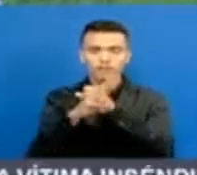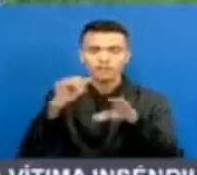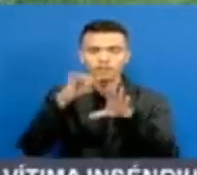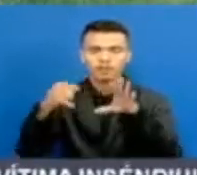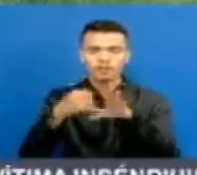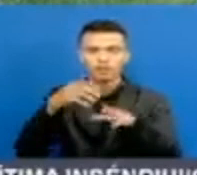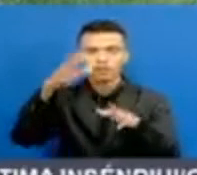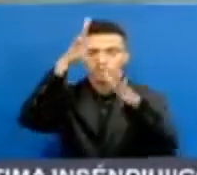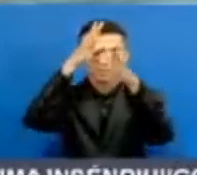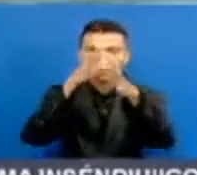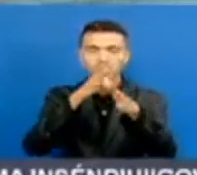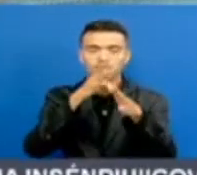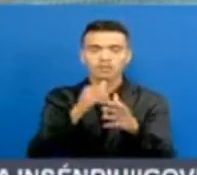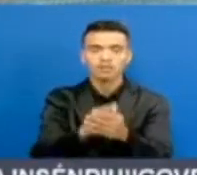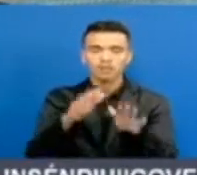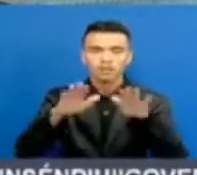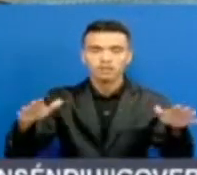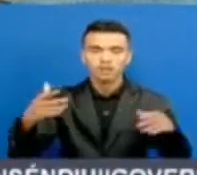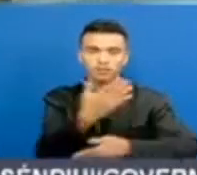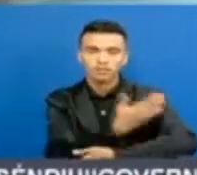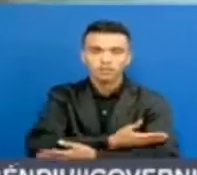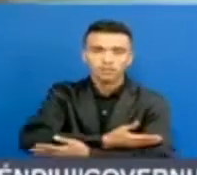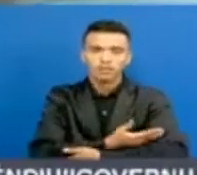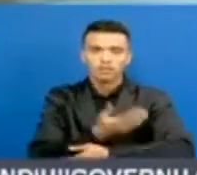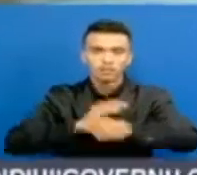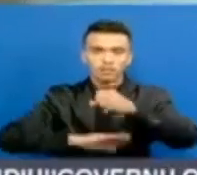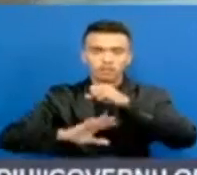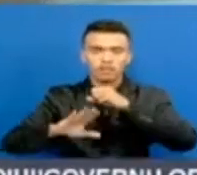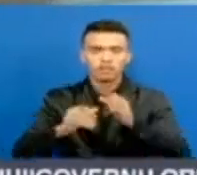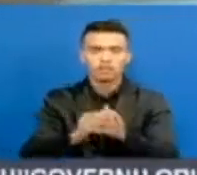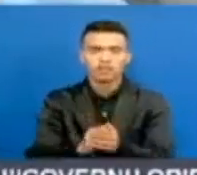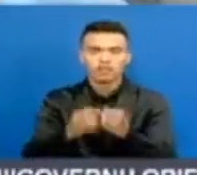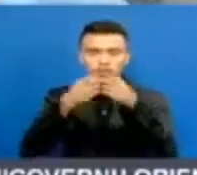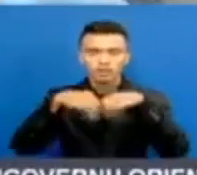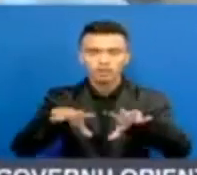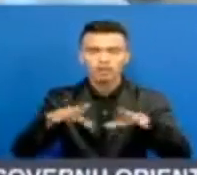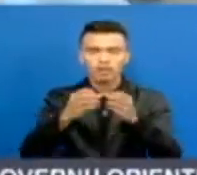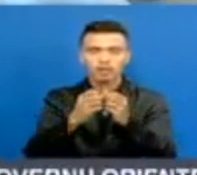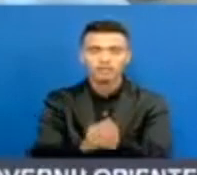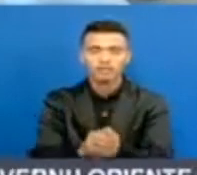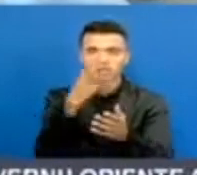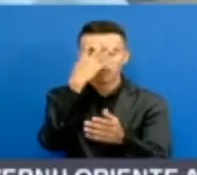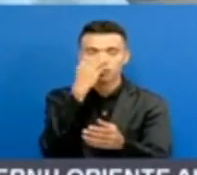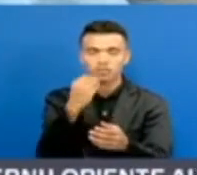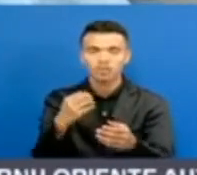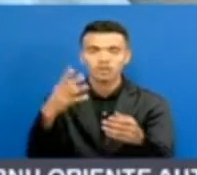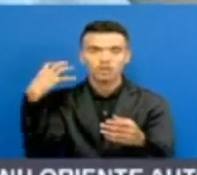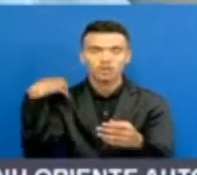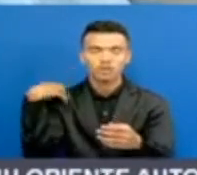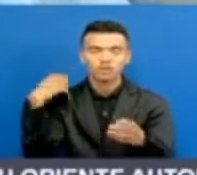husi ferik no katuas la barik no bebe ne be foi moris na redet biti no lona hodi descansa e edifício